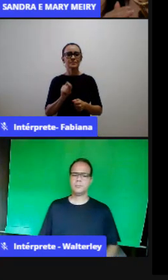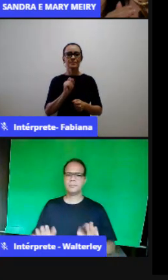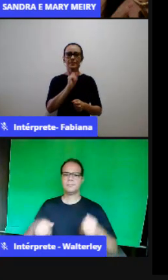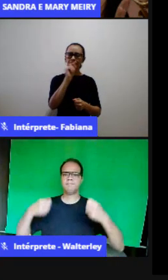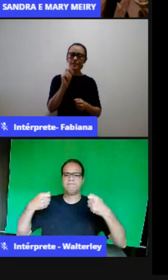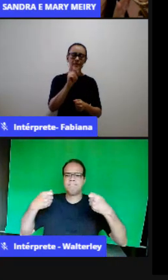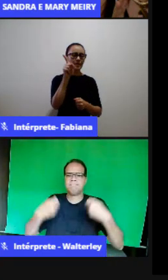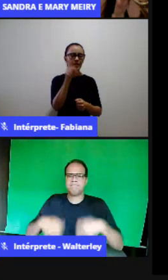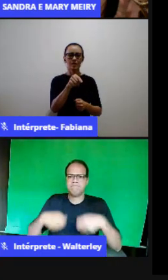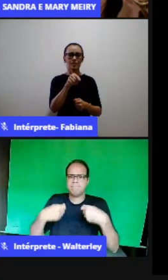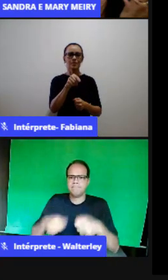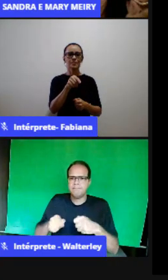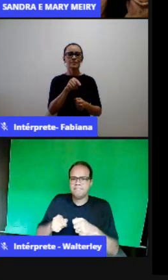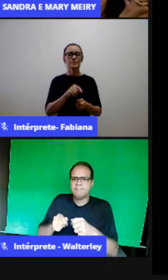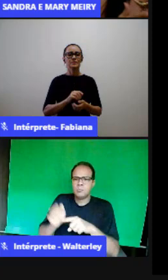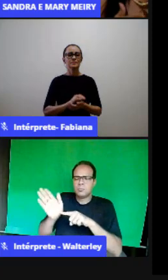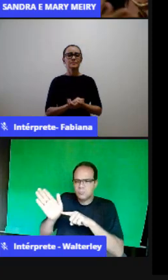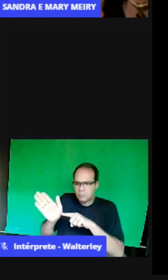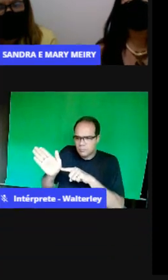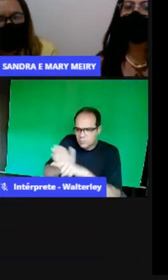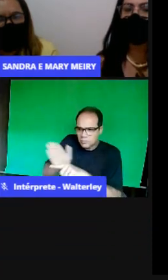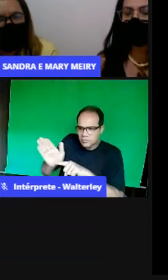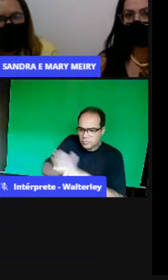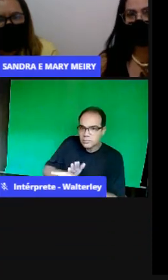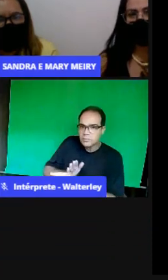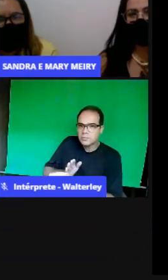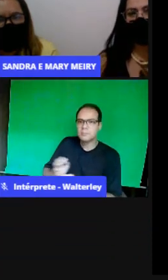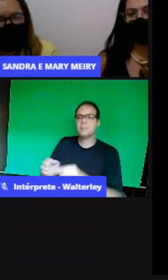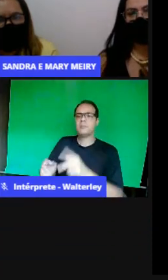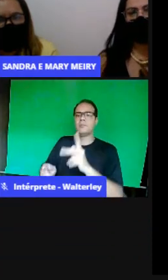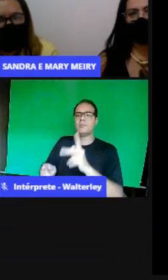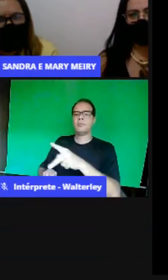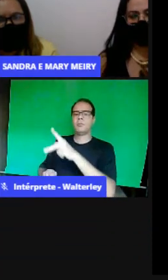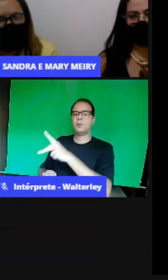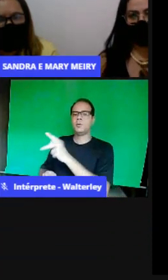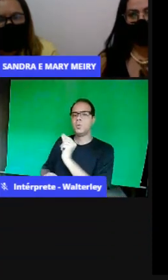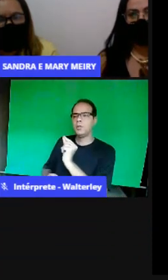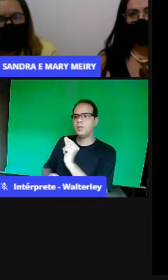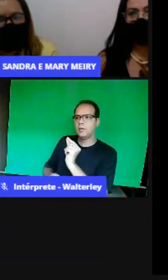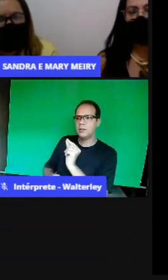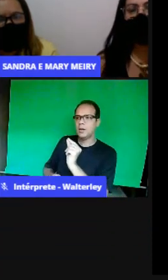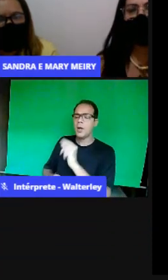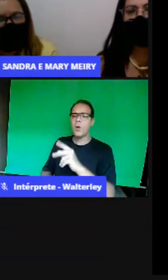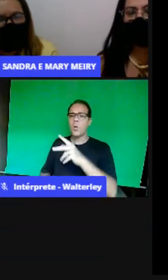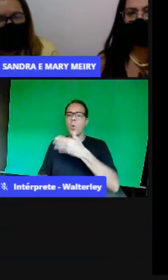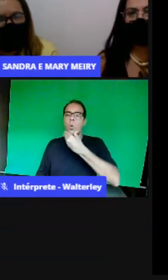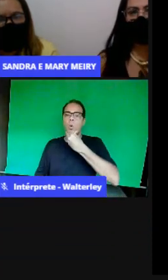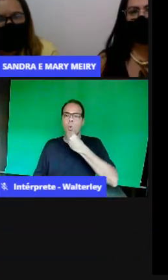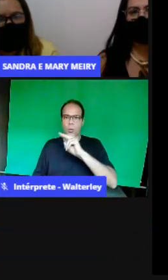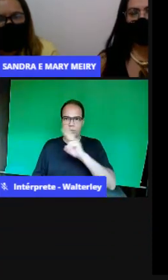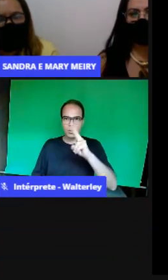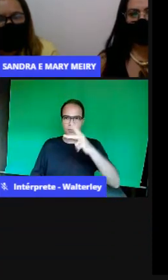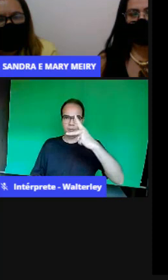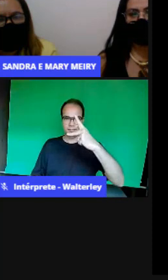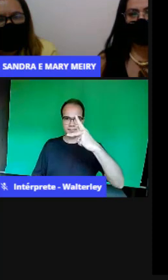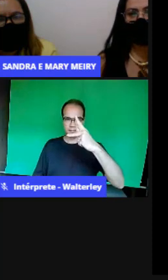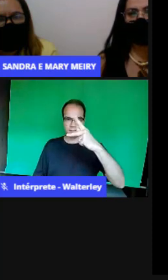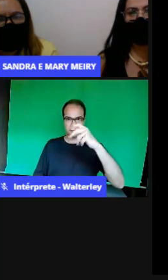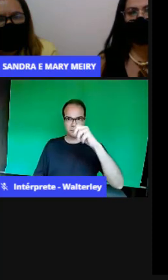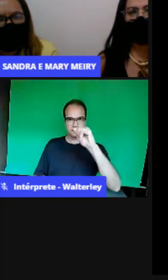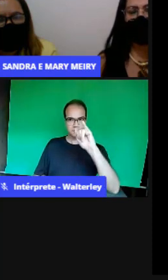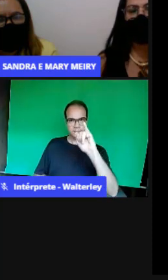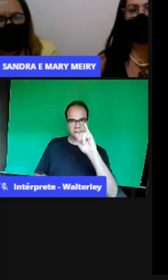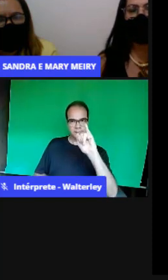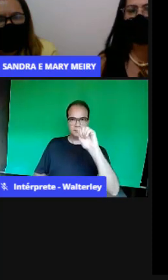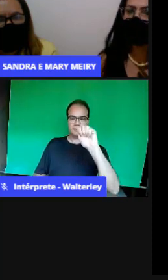o nível, a questão das escalas de desenvolvimento do Piaget. Porque quando você fala de educação